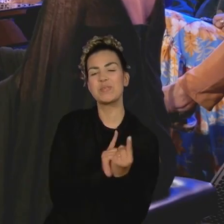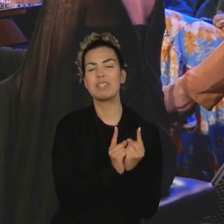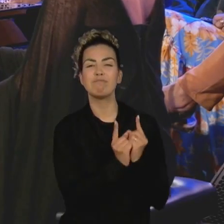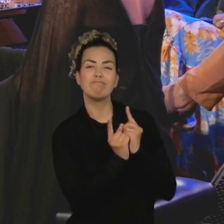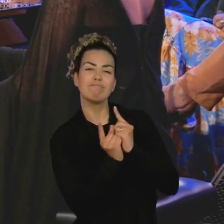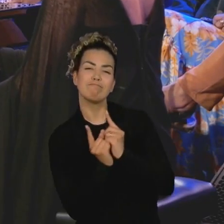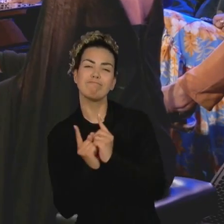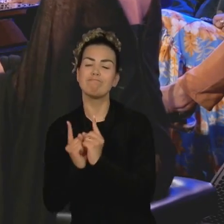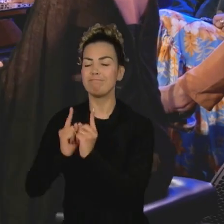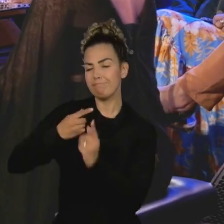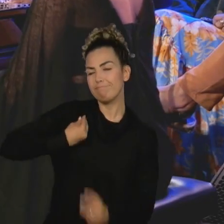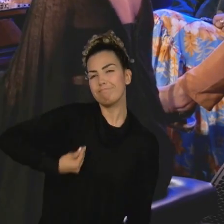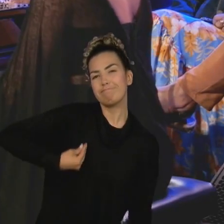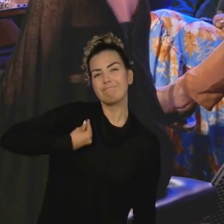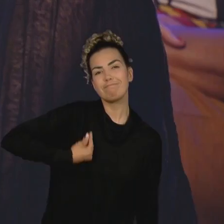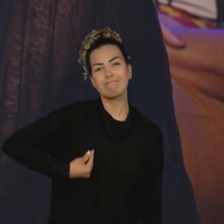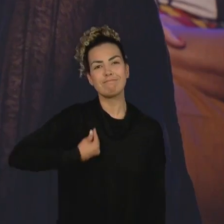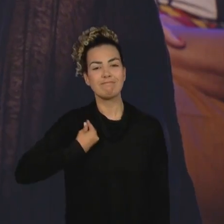today.